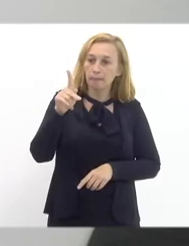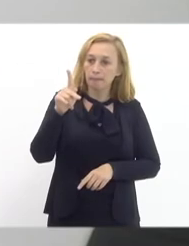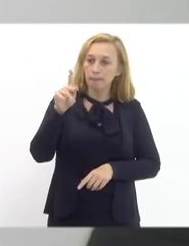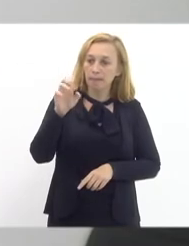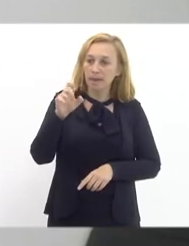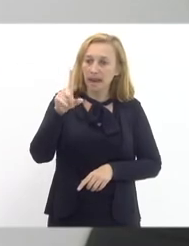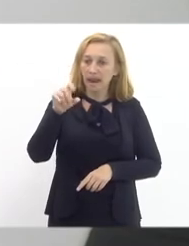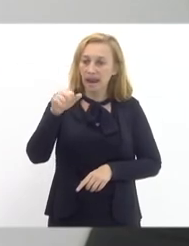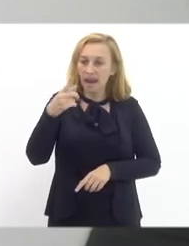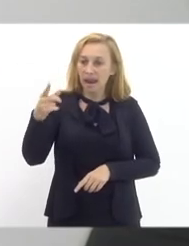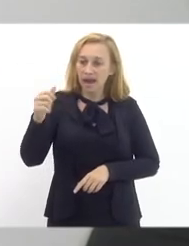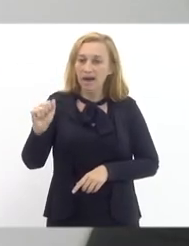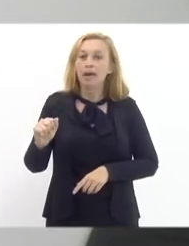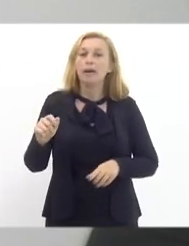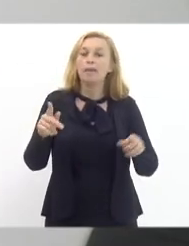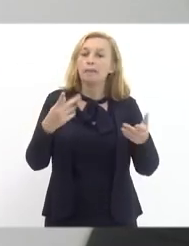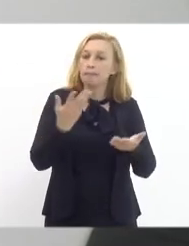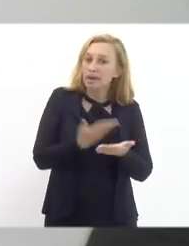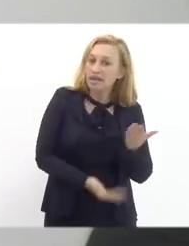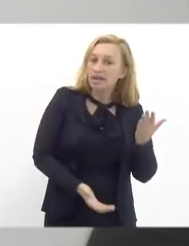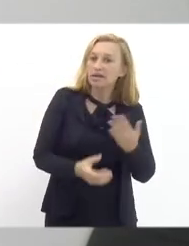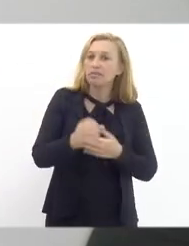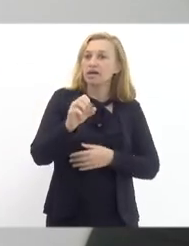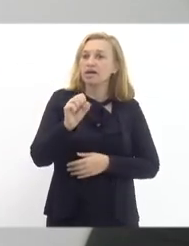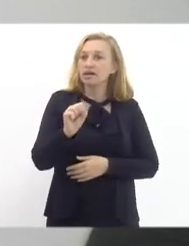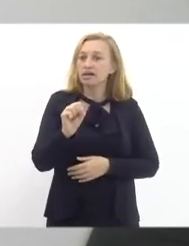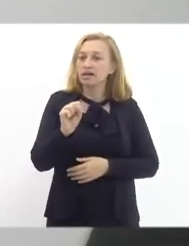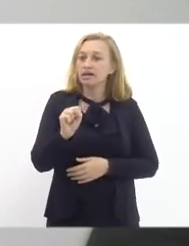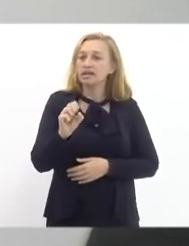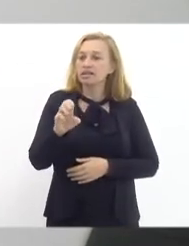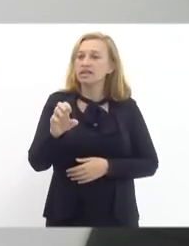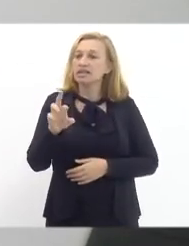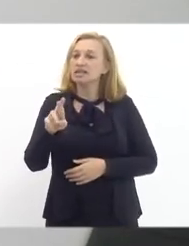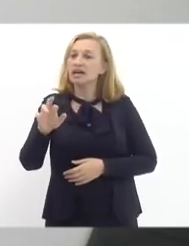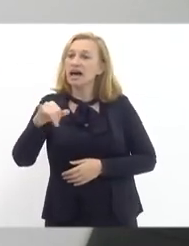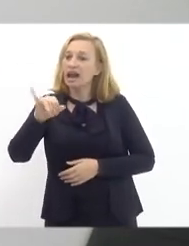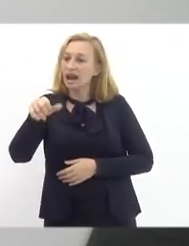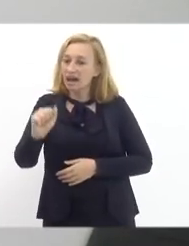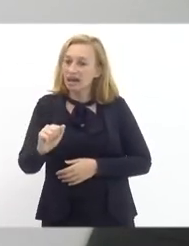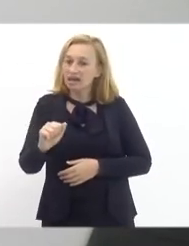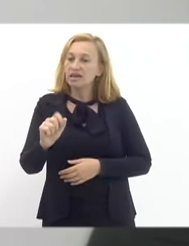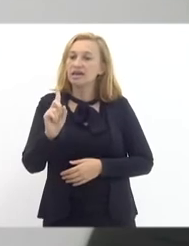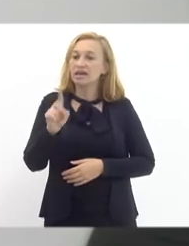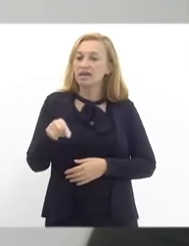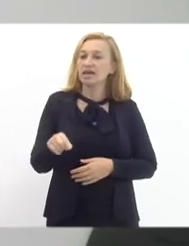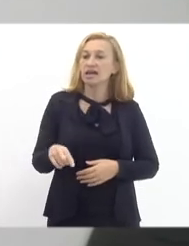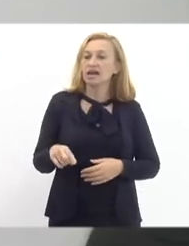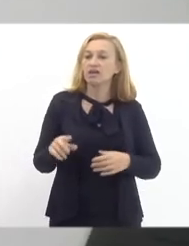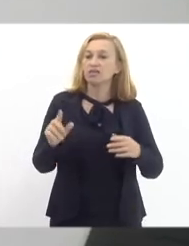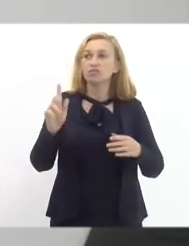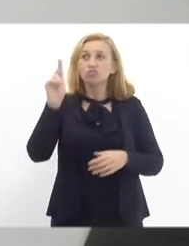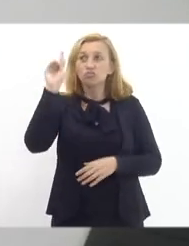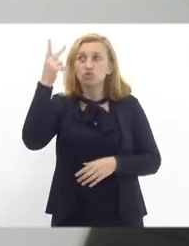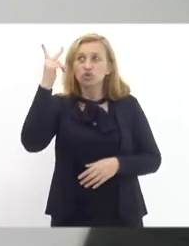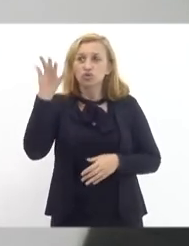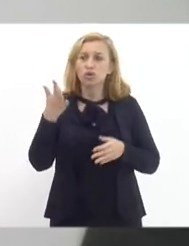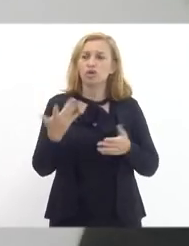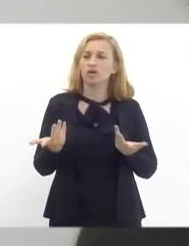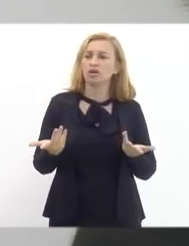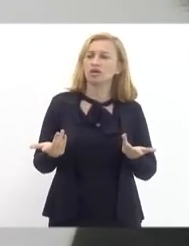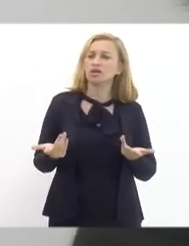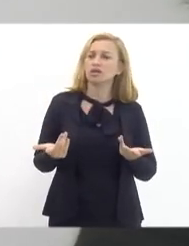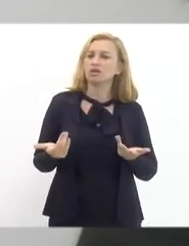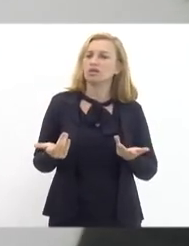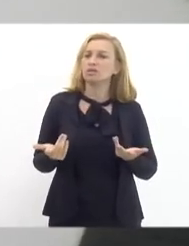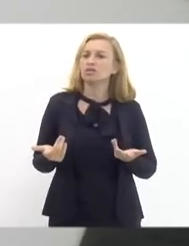né? Que são símbolos de um tempo, né? Símbolos da cultura de um